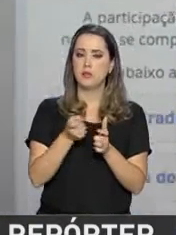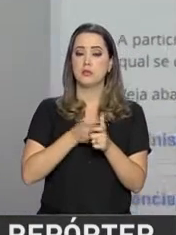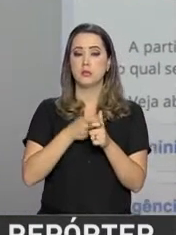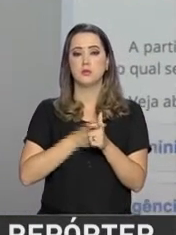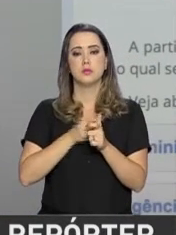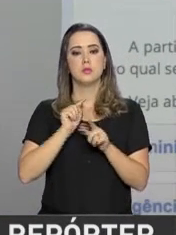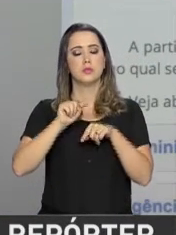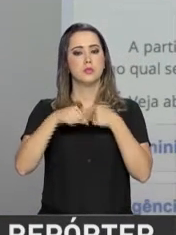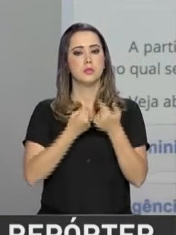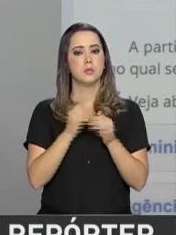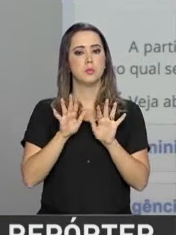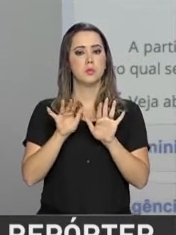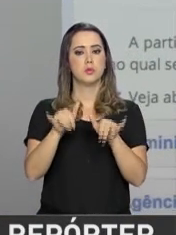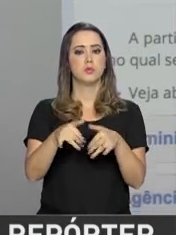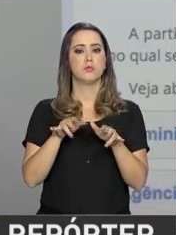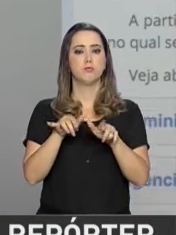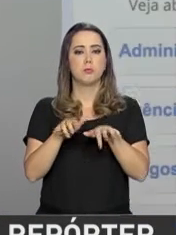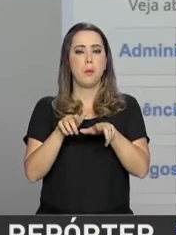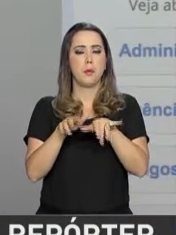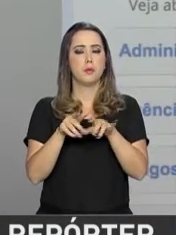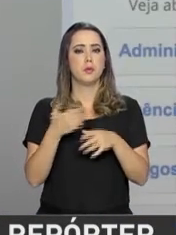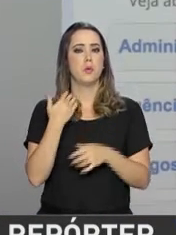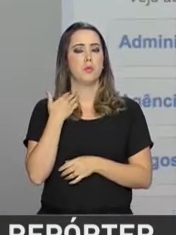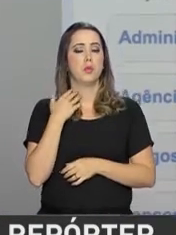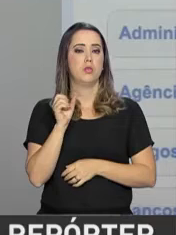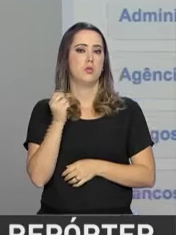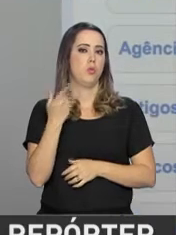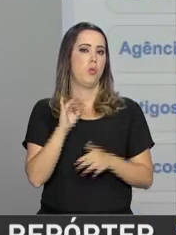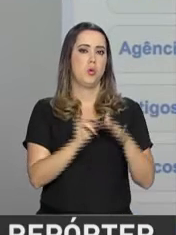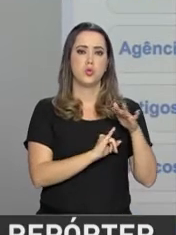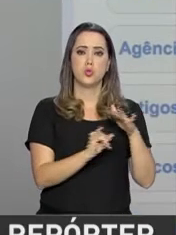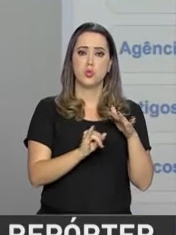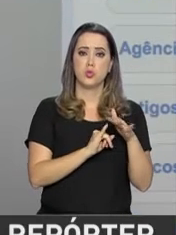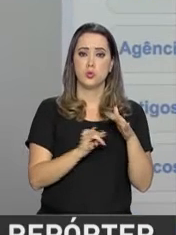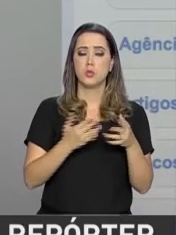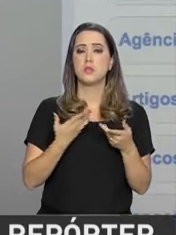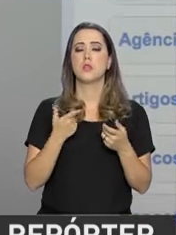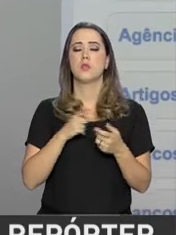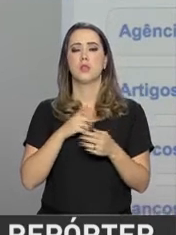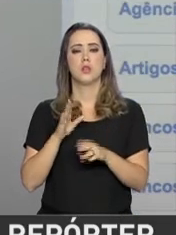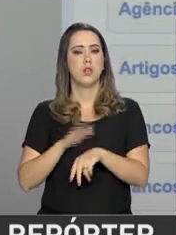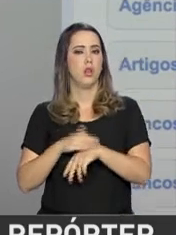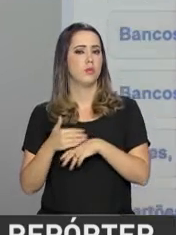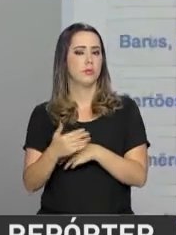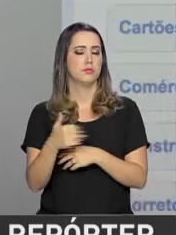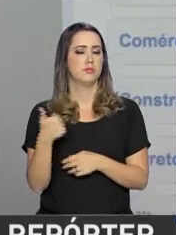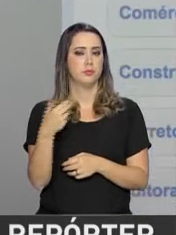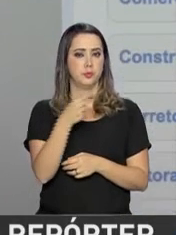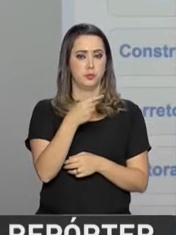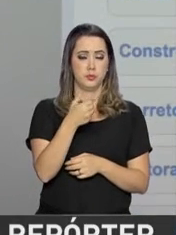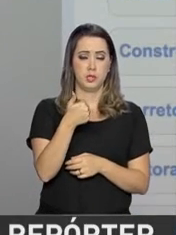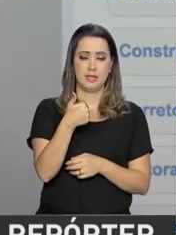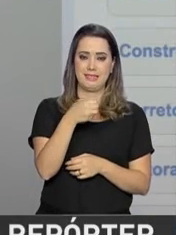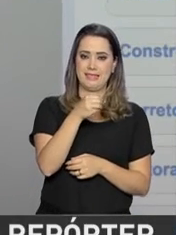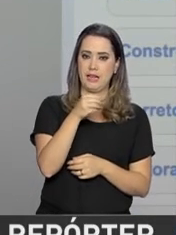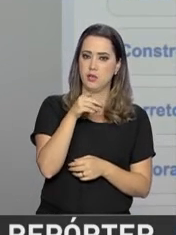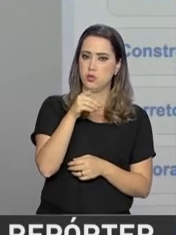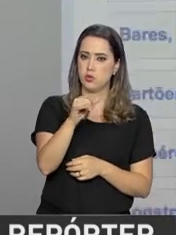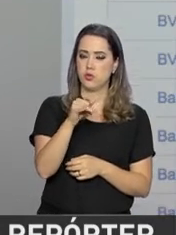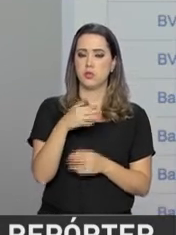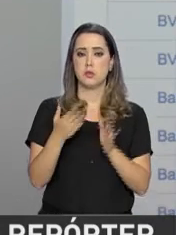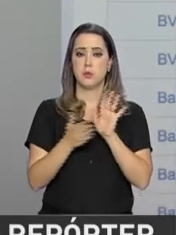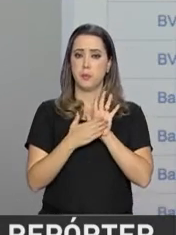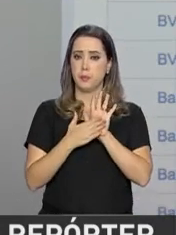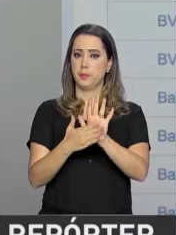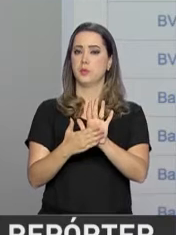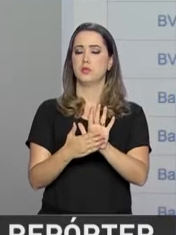depois de finalizar o registro o banco ou instituição financeira tem um prazo de até dez dias para apresentar uma